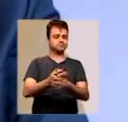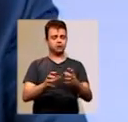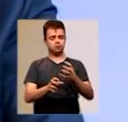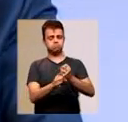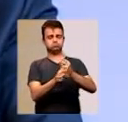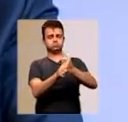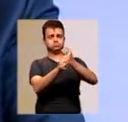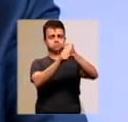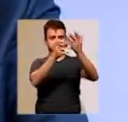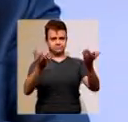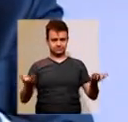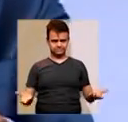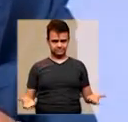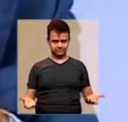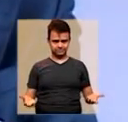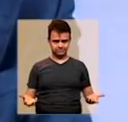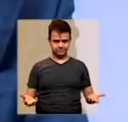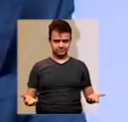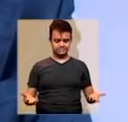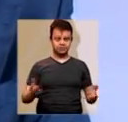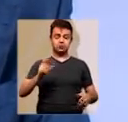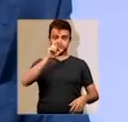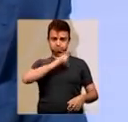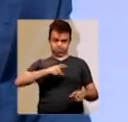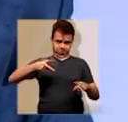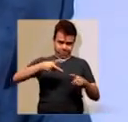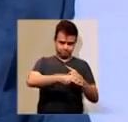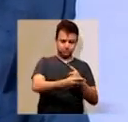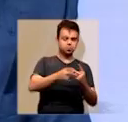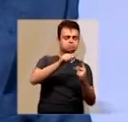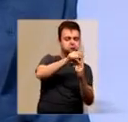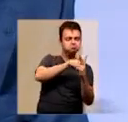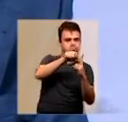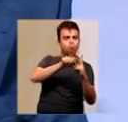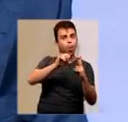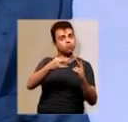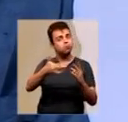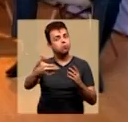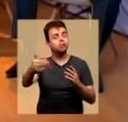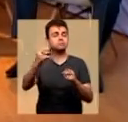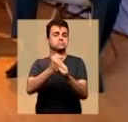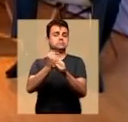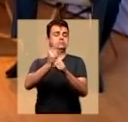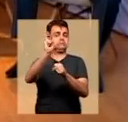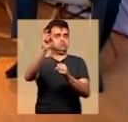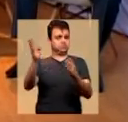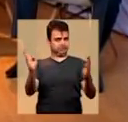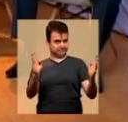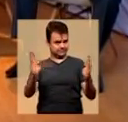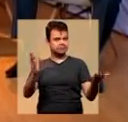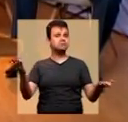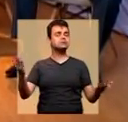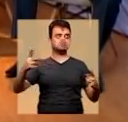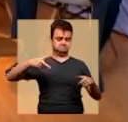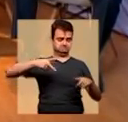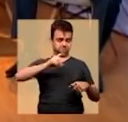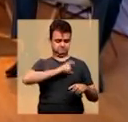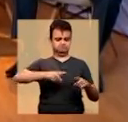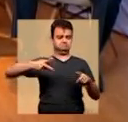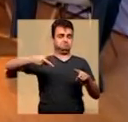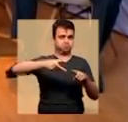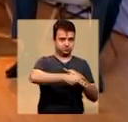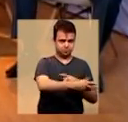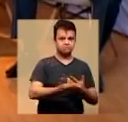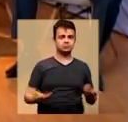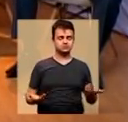mais, essa suspensão da carteira vai de 2 meses a 5 anos. E aqui está o X da questão. Nós